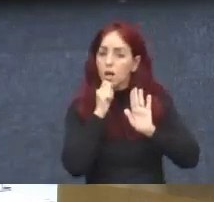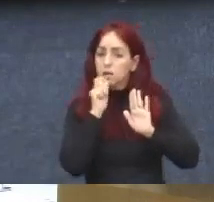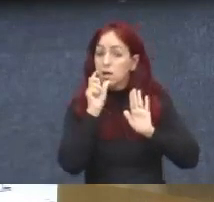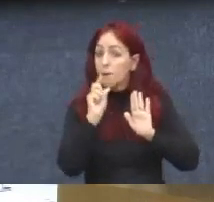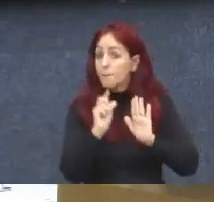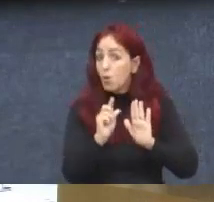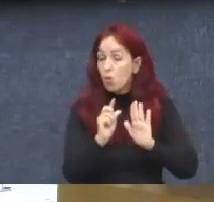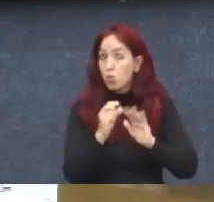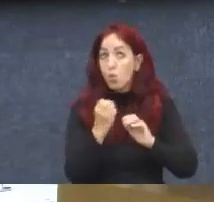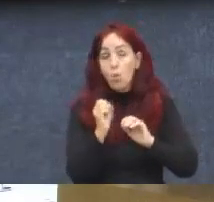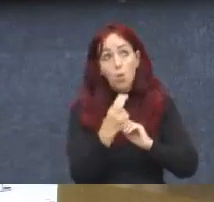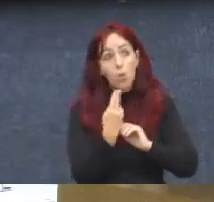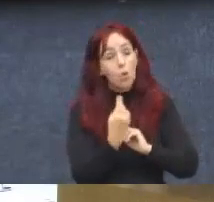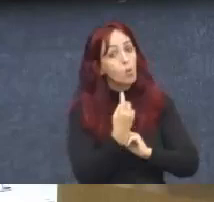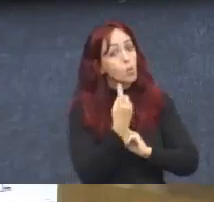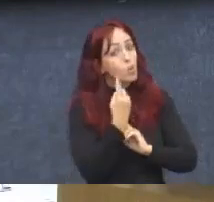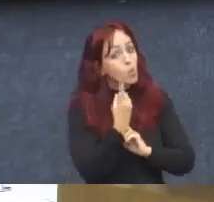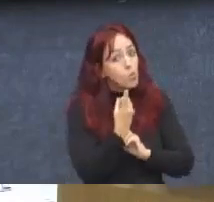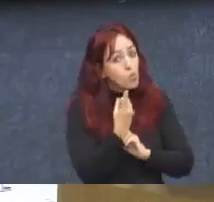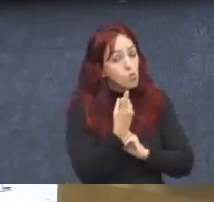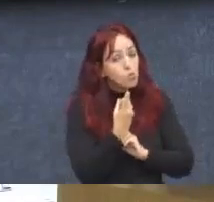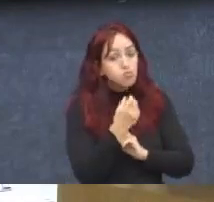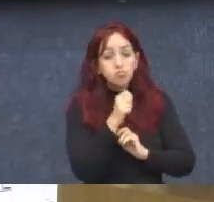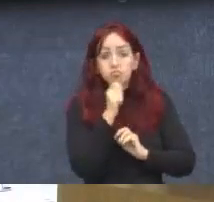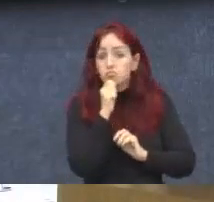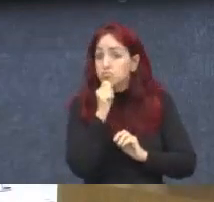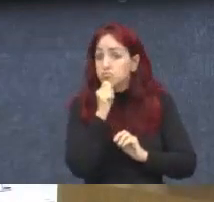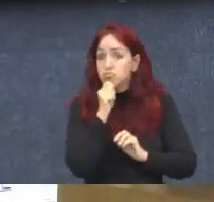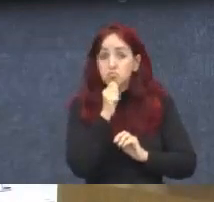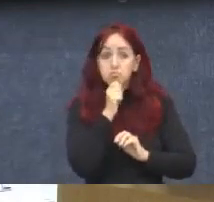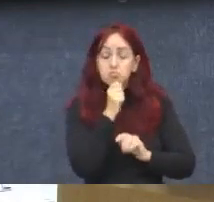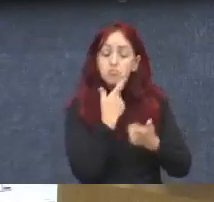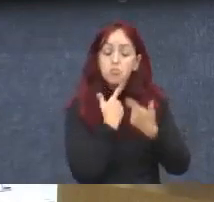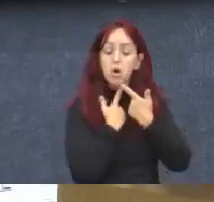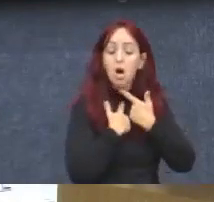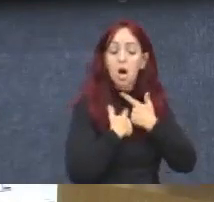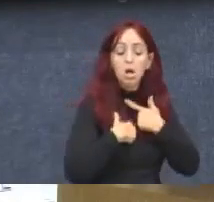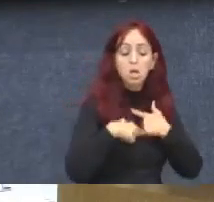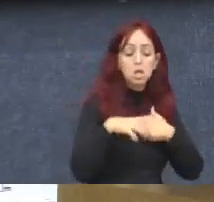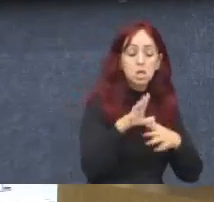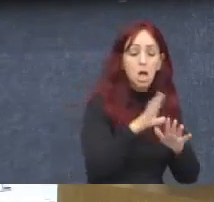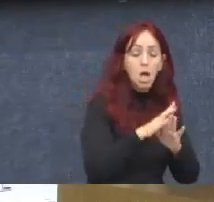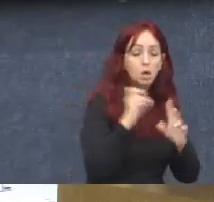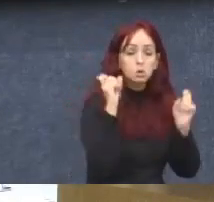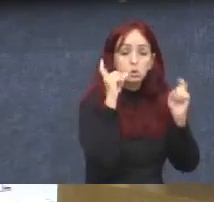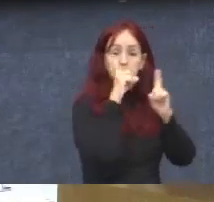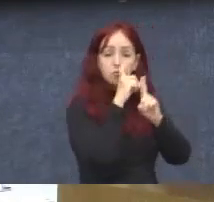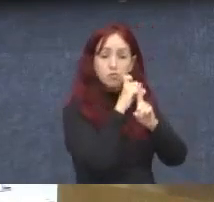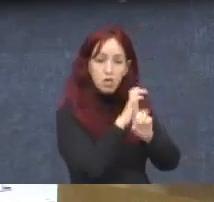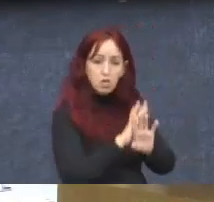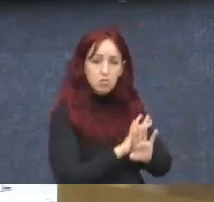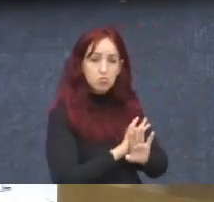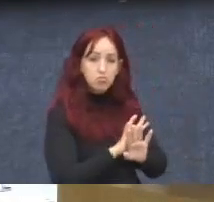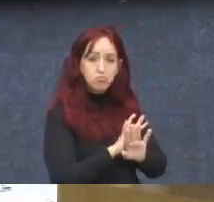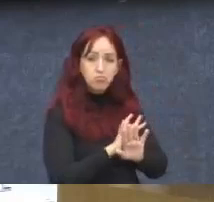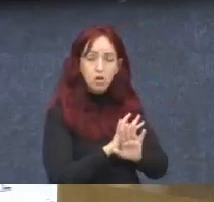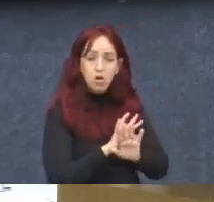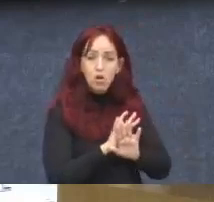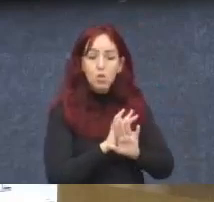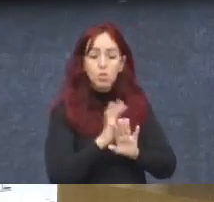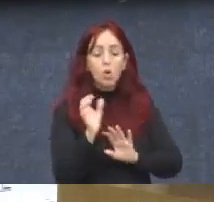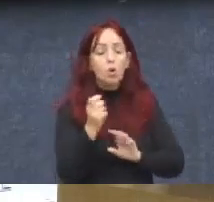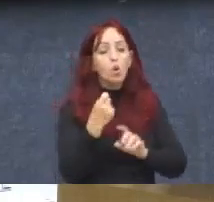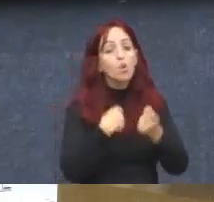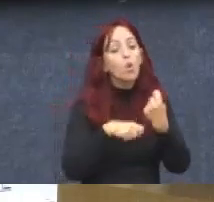que um, que não se curvem ao desejo, bem amargo e nada doce, do controle